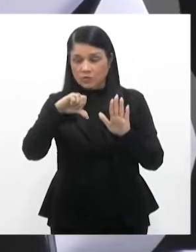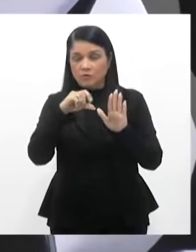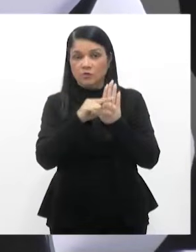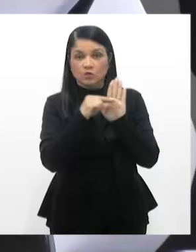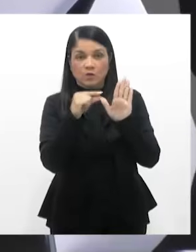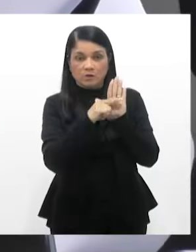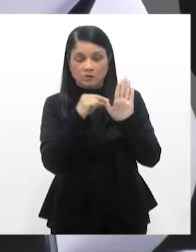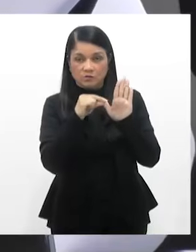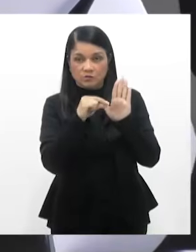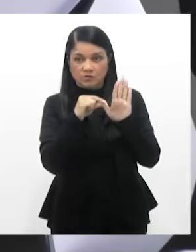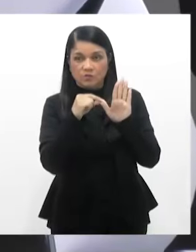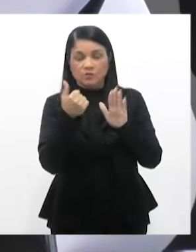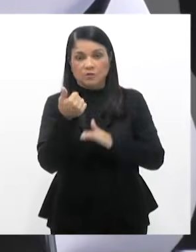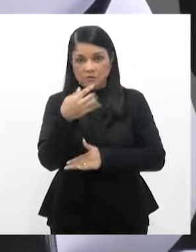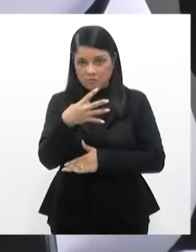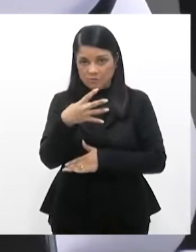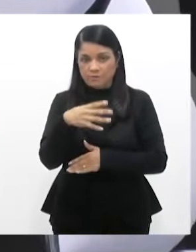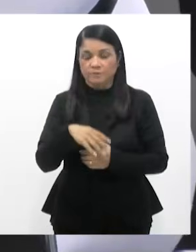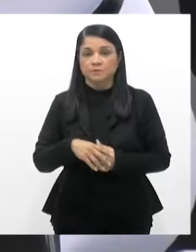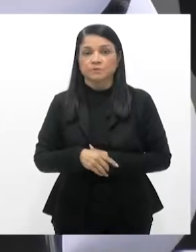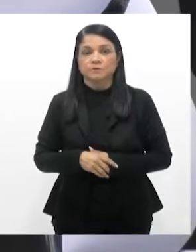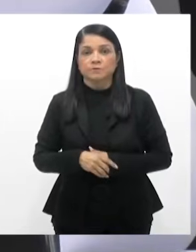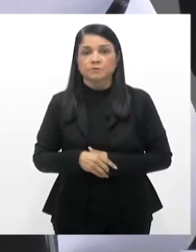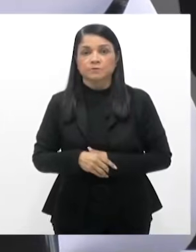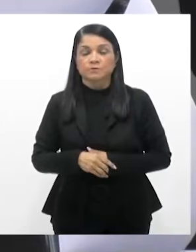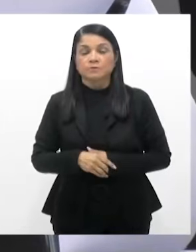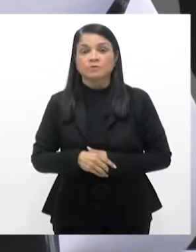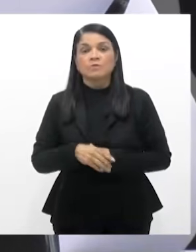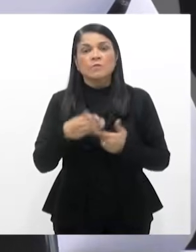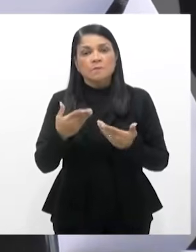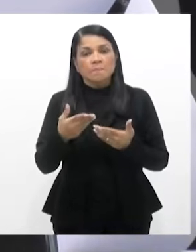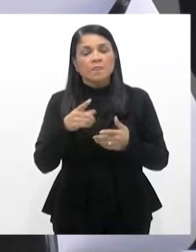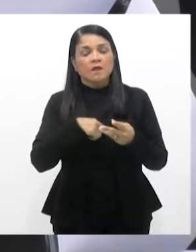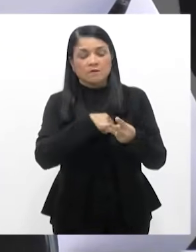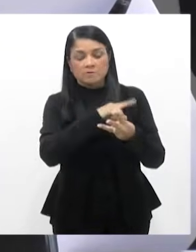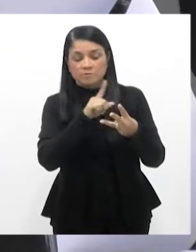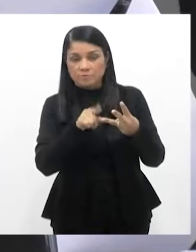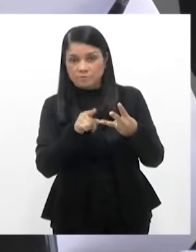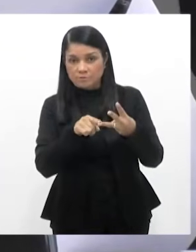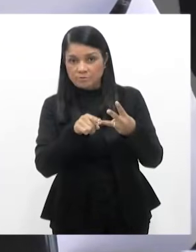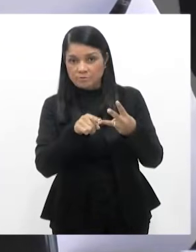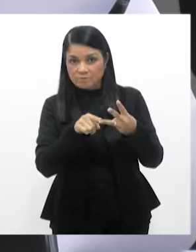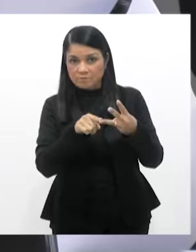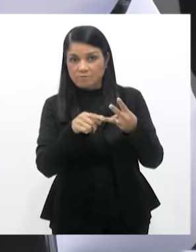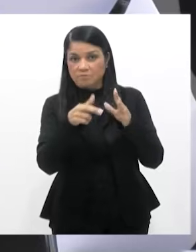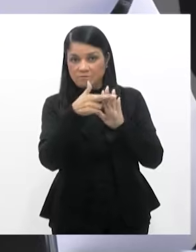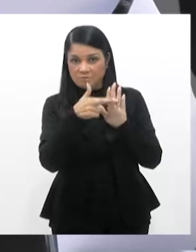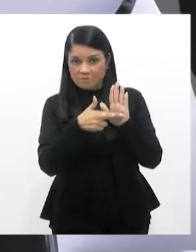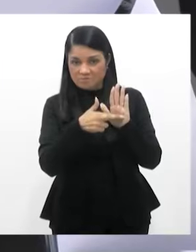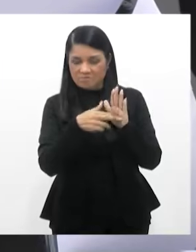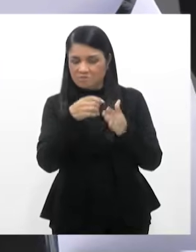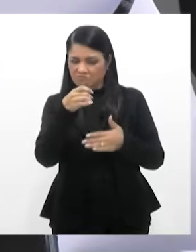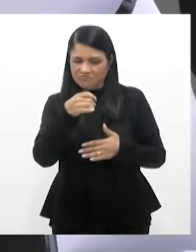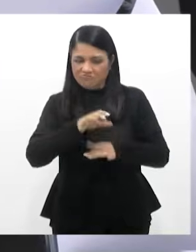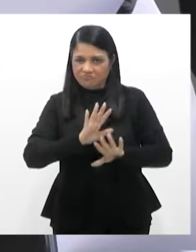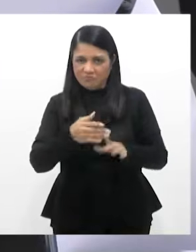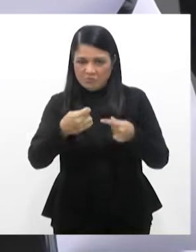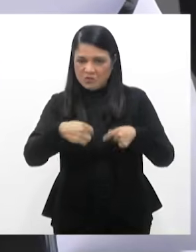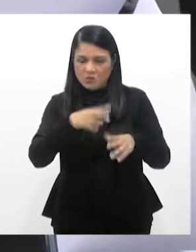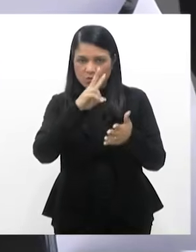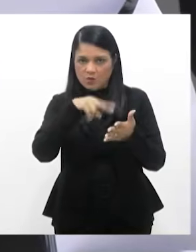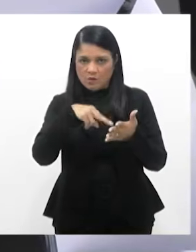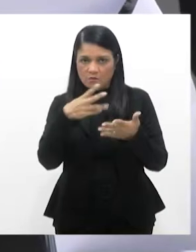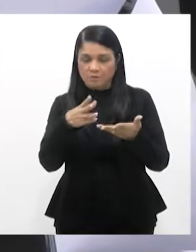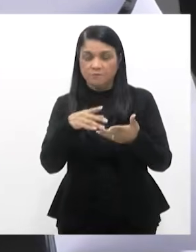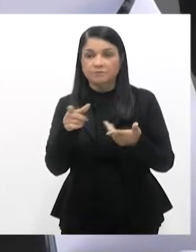artigo 14. E aí tem a terceira e a quarta tese que eu dispenso de ler. Eu só Então, vou reafirmar, em vez de- Vossa